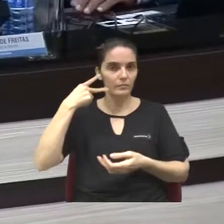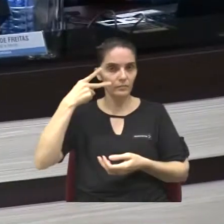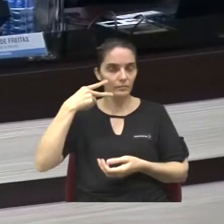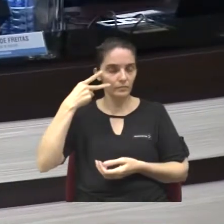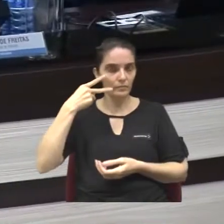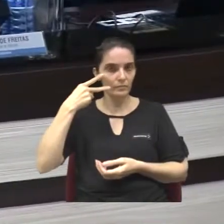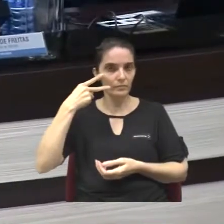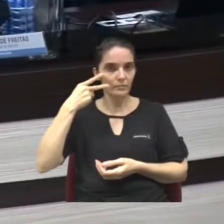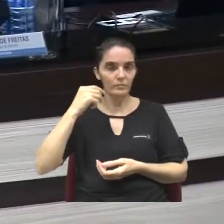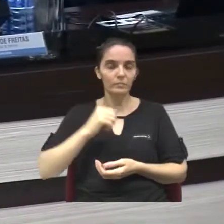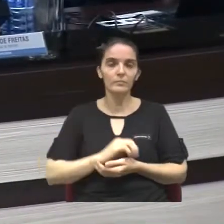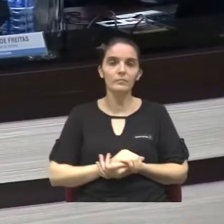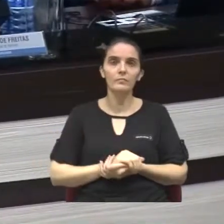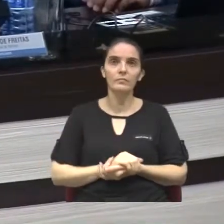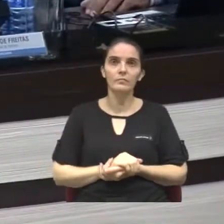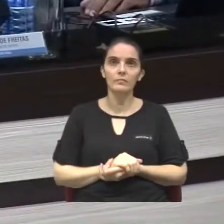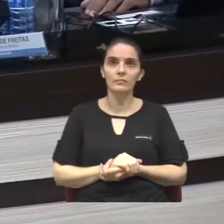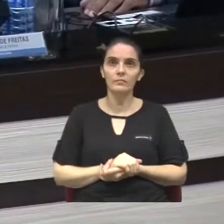vereadores: